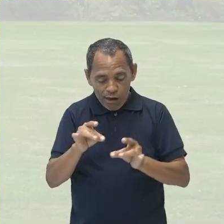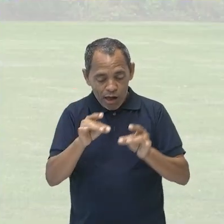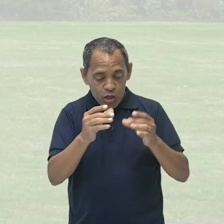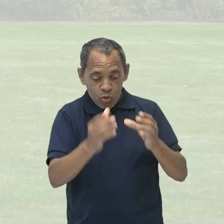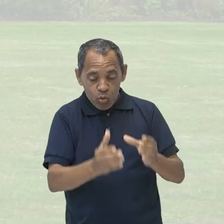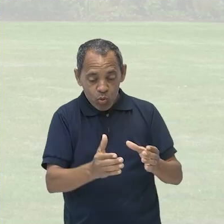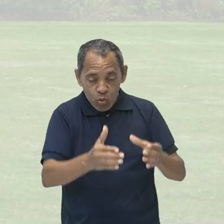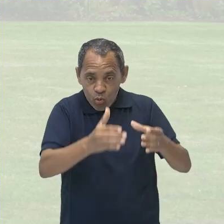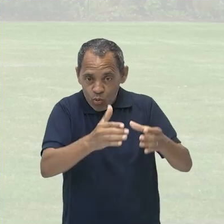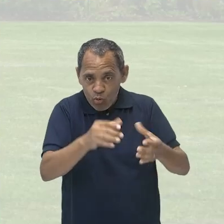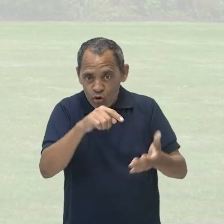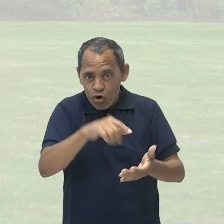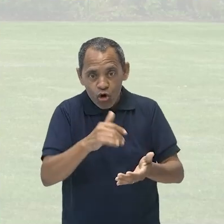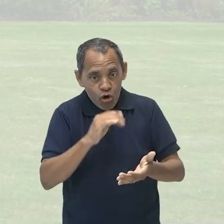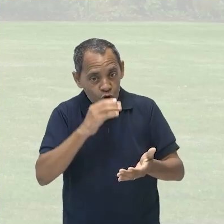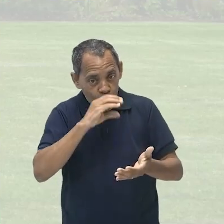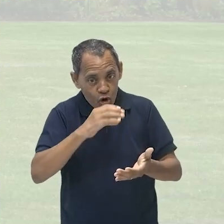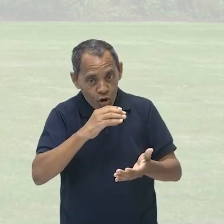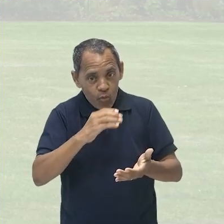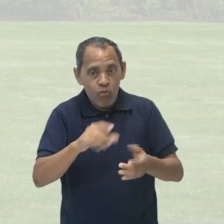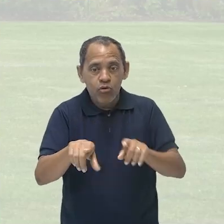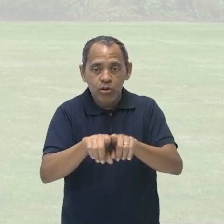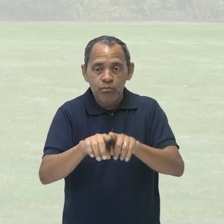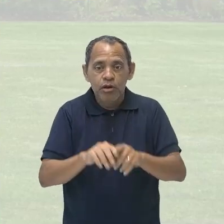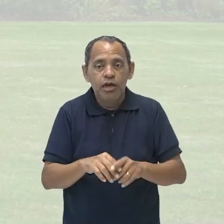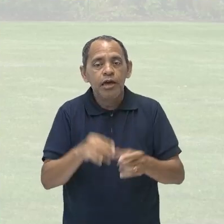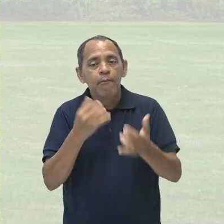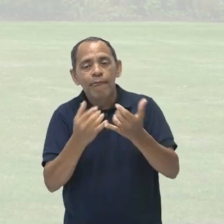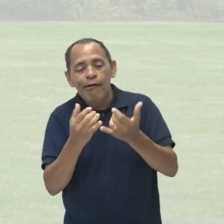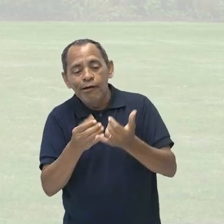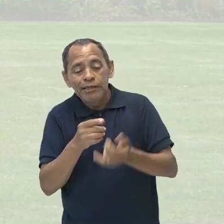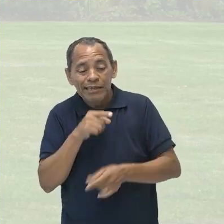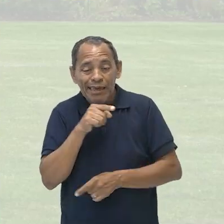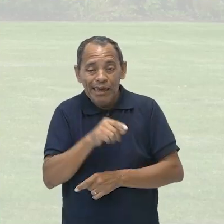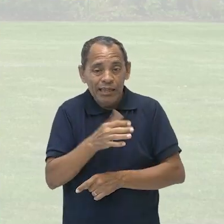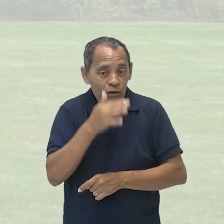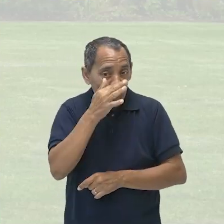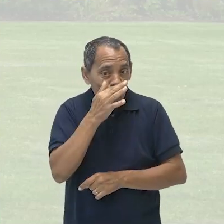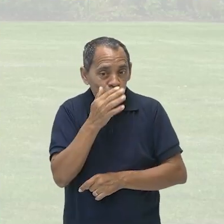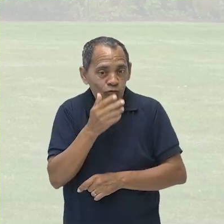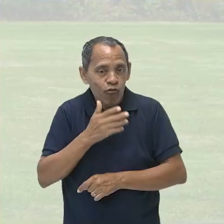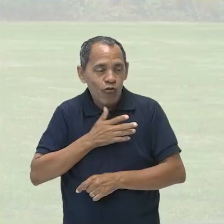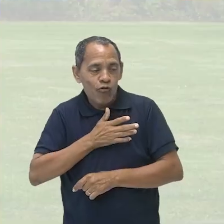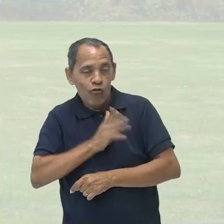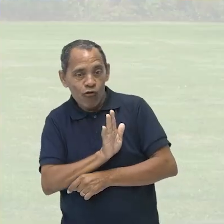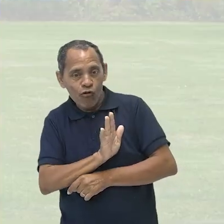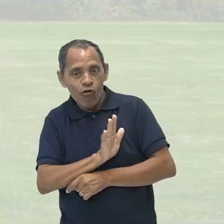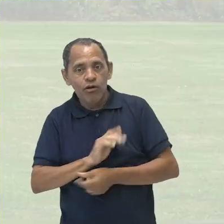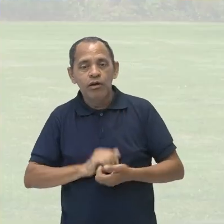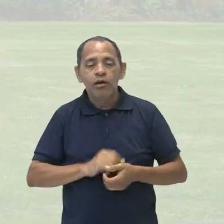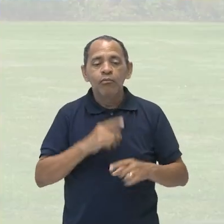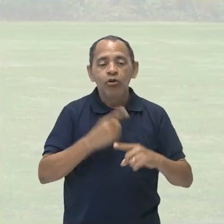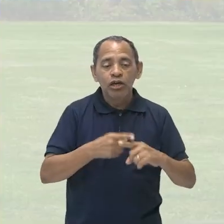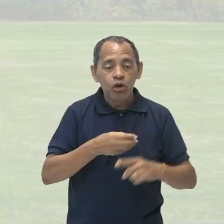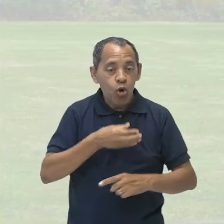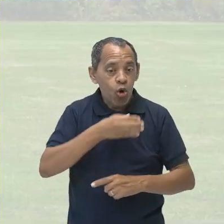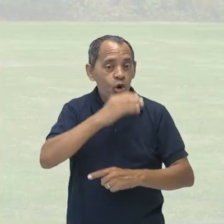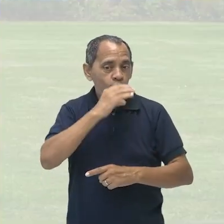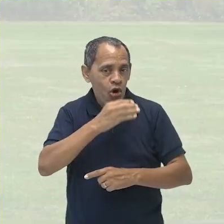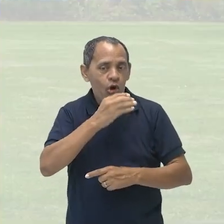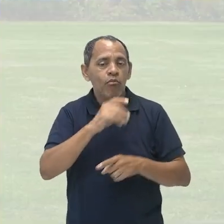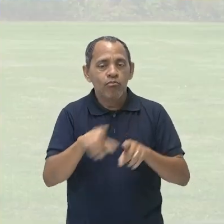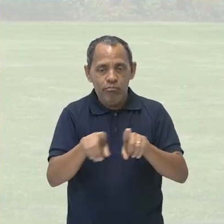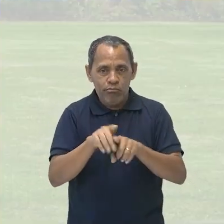porque flor não é para ser bebida, né? O copo serve para beber e flor não é para ser bebida. Então,